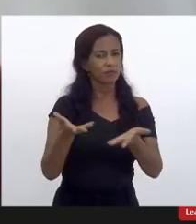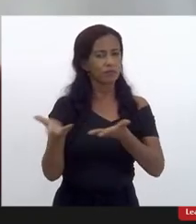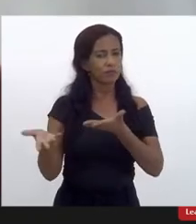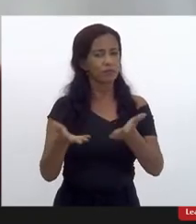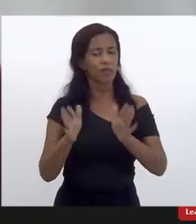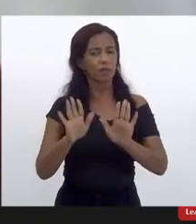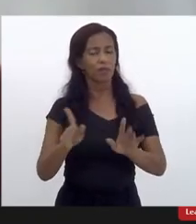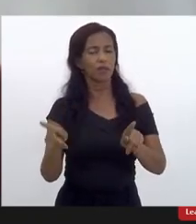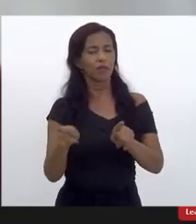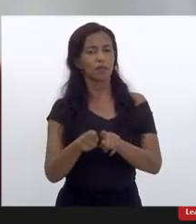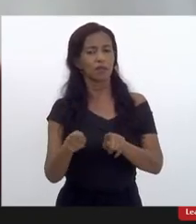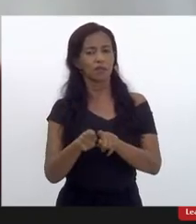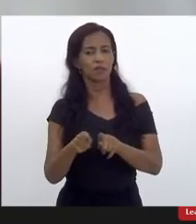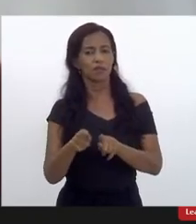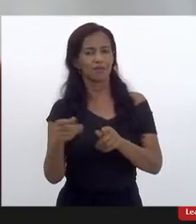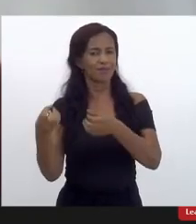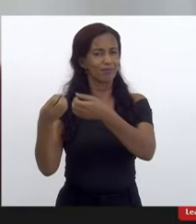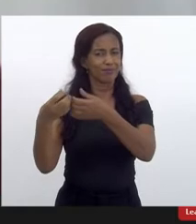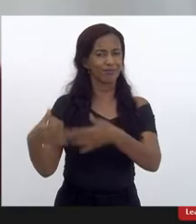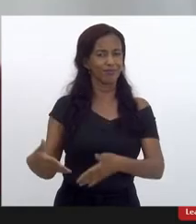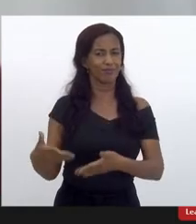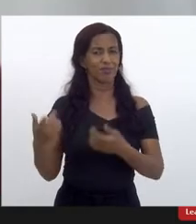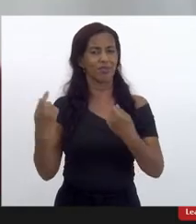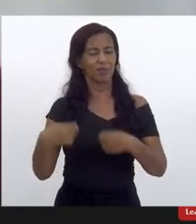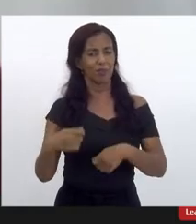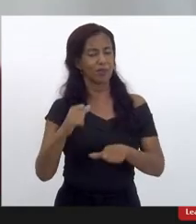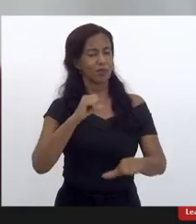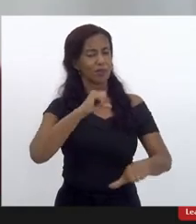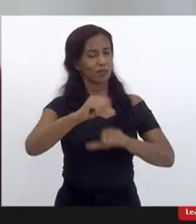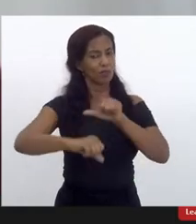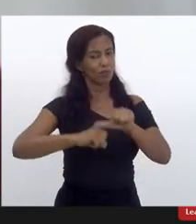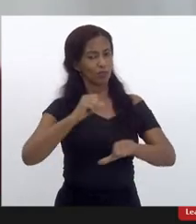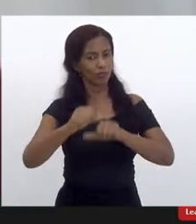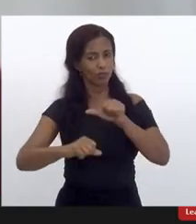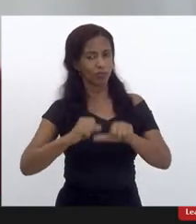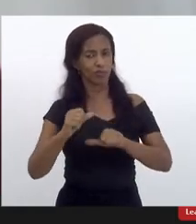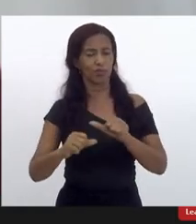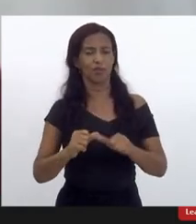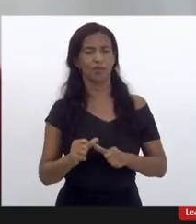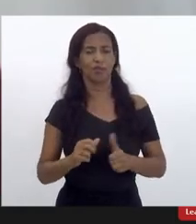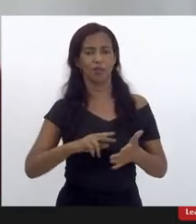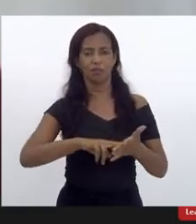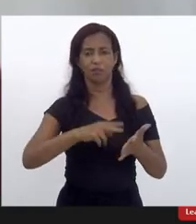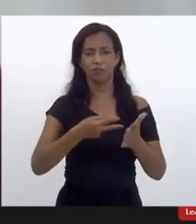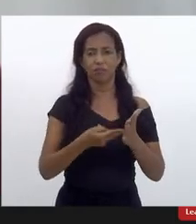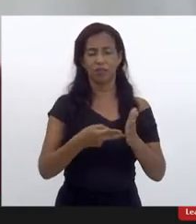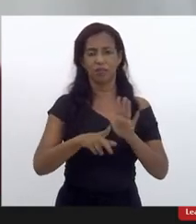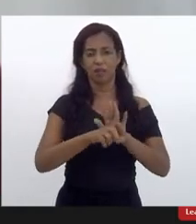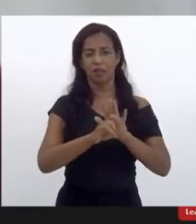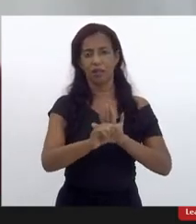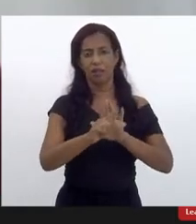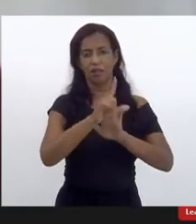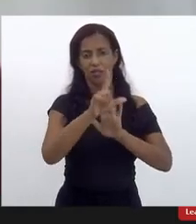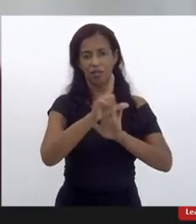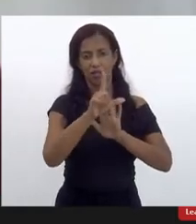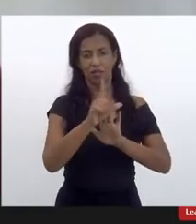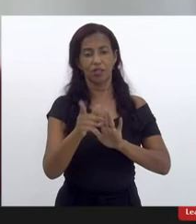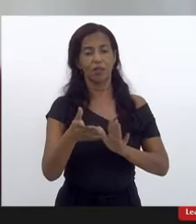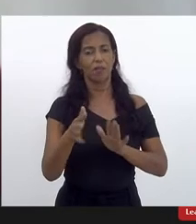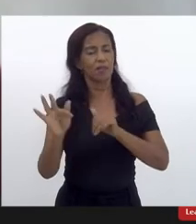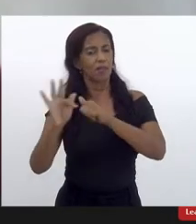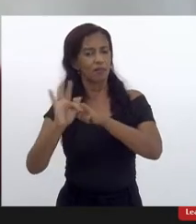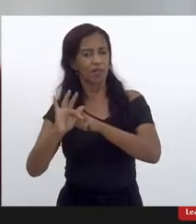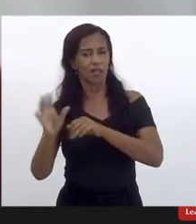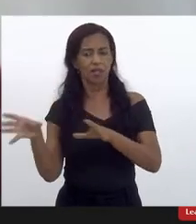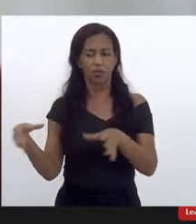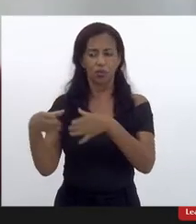também está muito defasada. Então, a gente precisa de uma autorização, uma atualização legislativa. Em contrapartida, a FATEC já montou